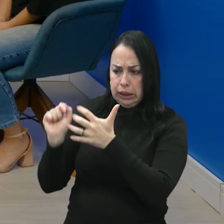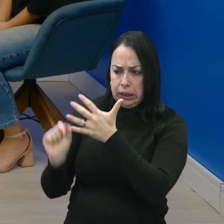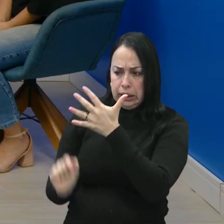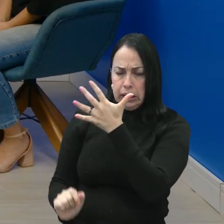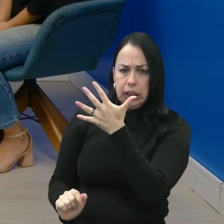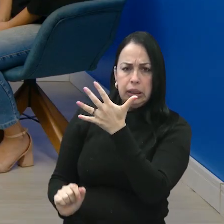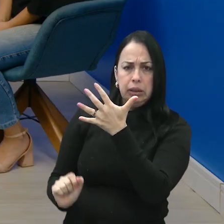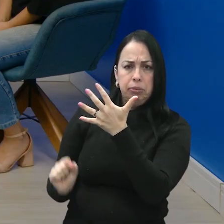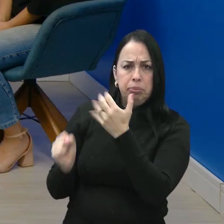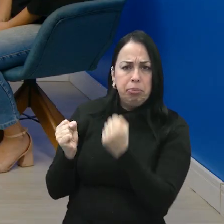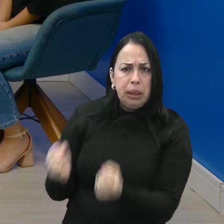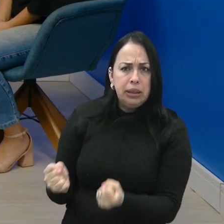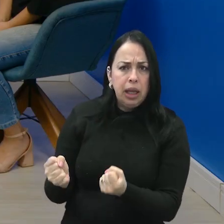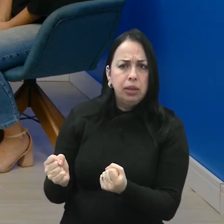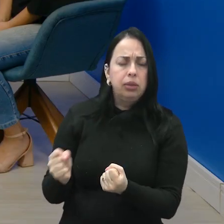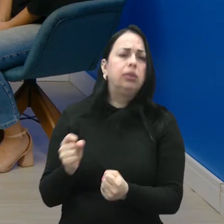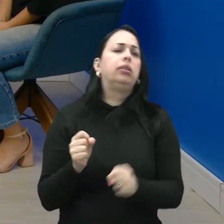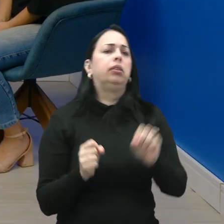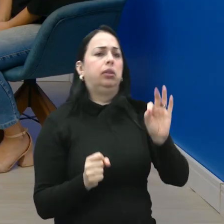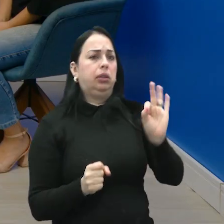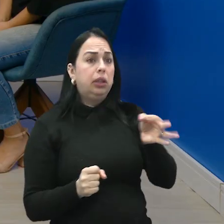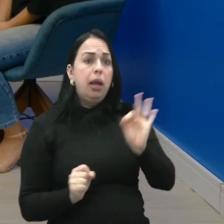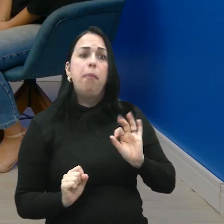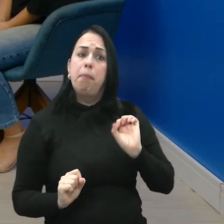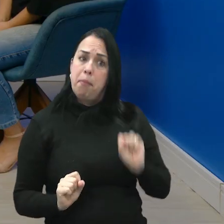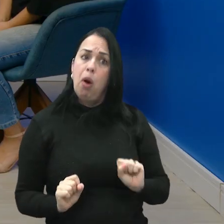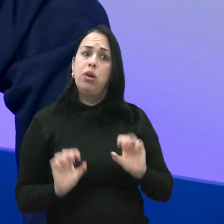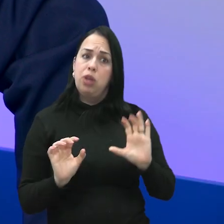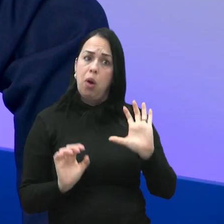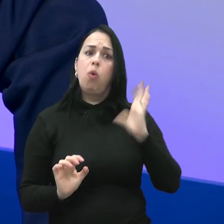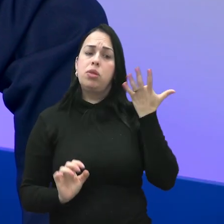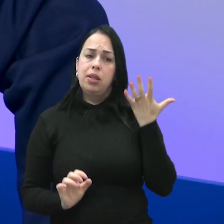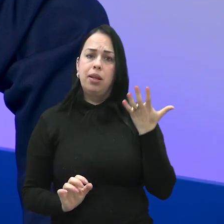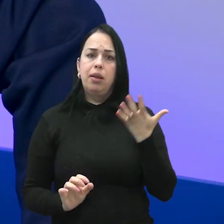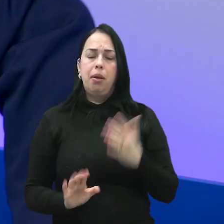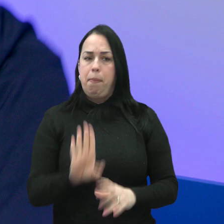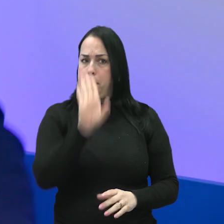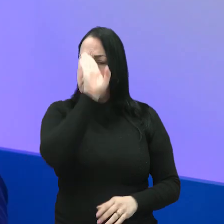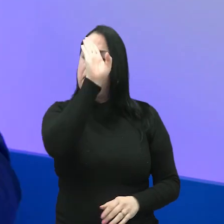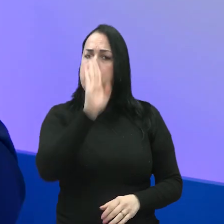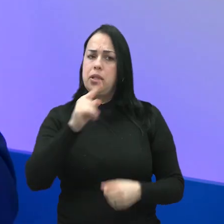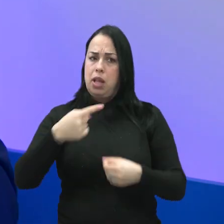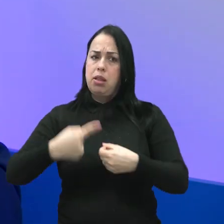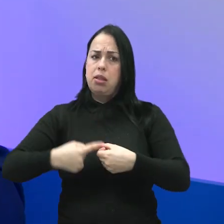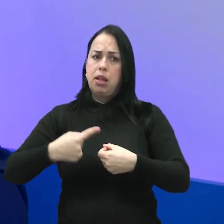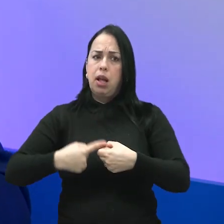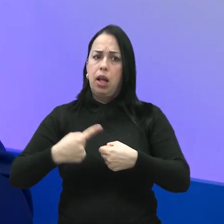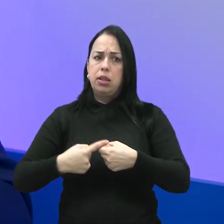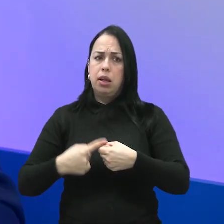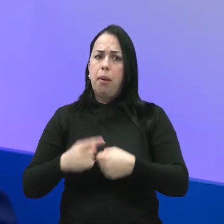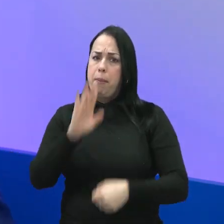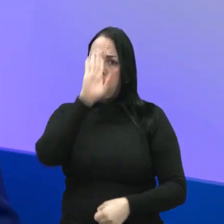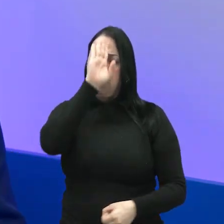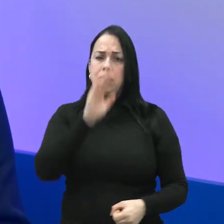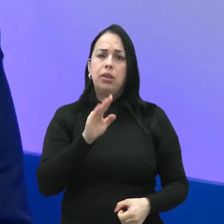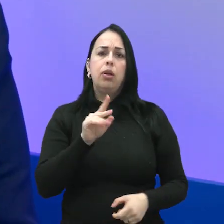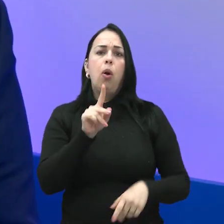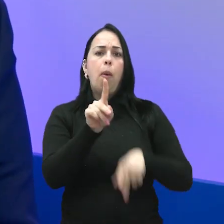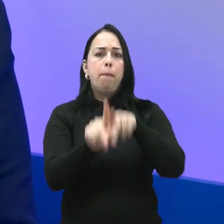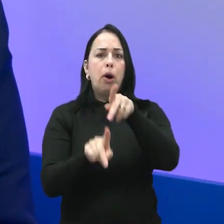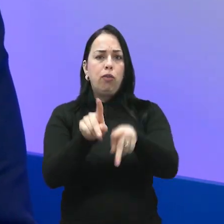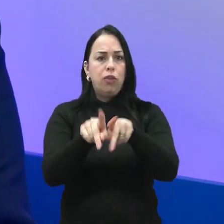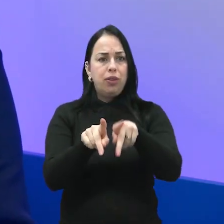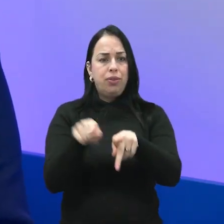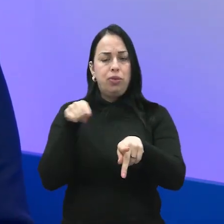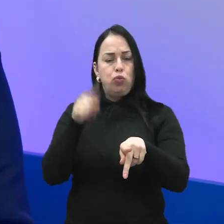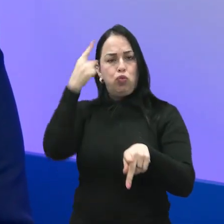nessa relação entre os poderes que você lembrou? Com certeza. Principalmente no município. Principalmente no município. Quando